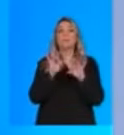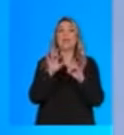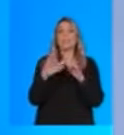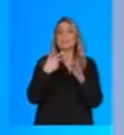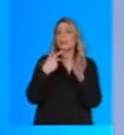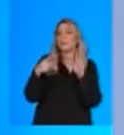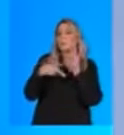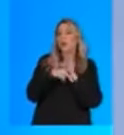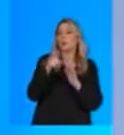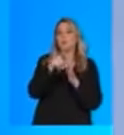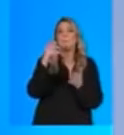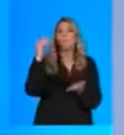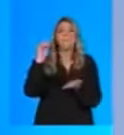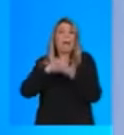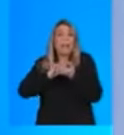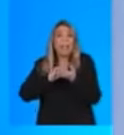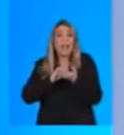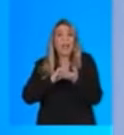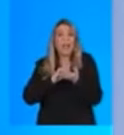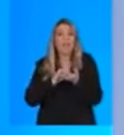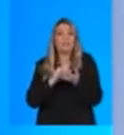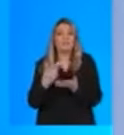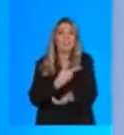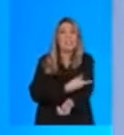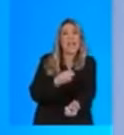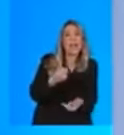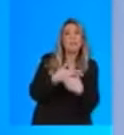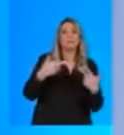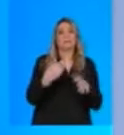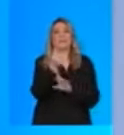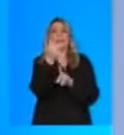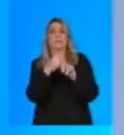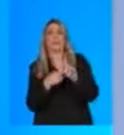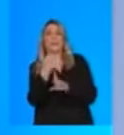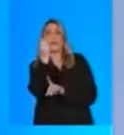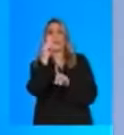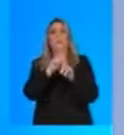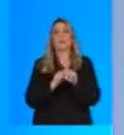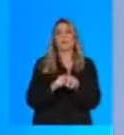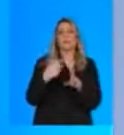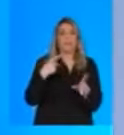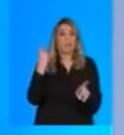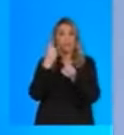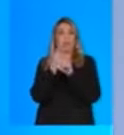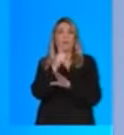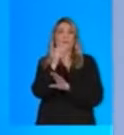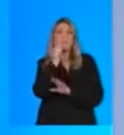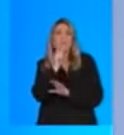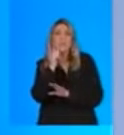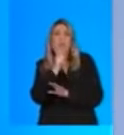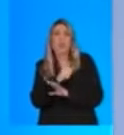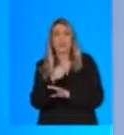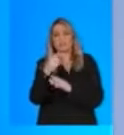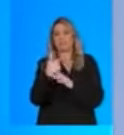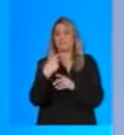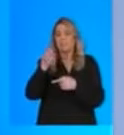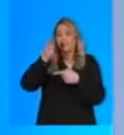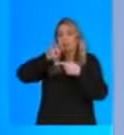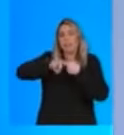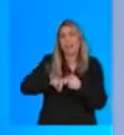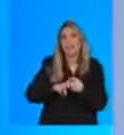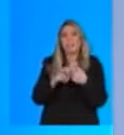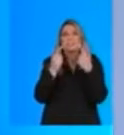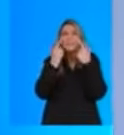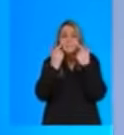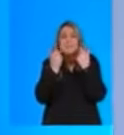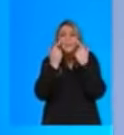exame é um desespero daqui a se meses daqui a 8 meses encontrei uma senhora no calçadão de Bangu chorando porque